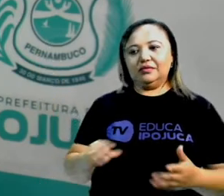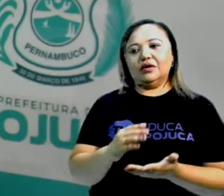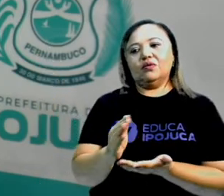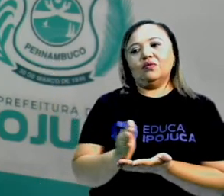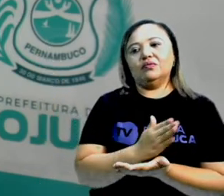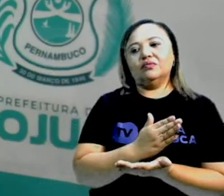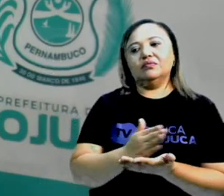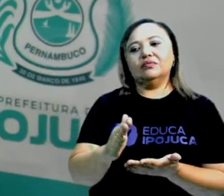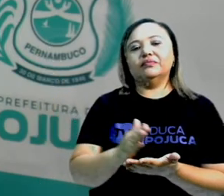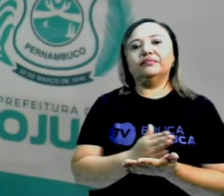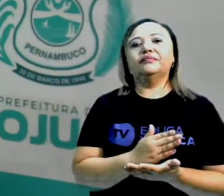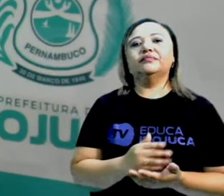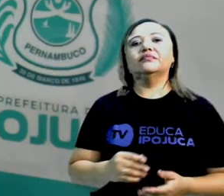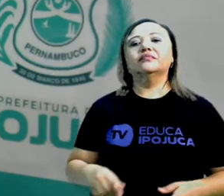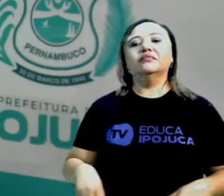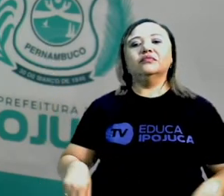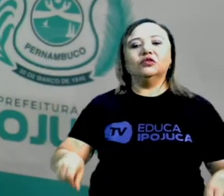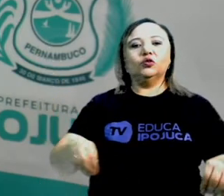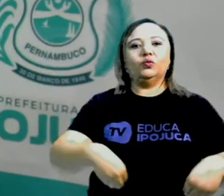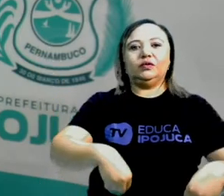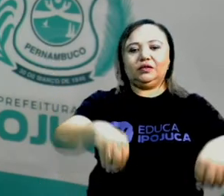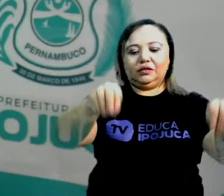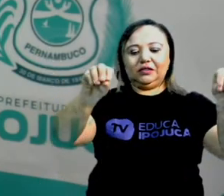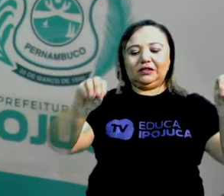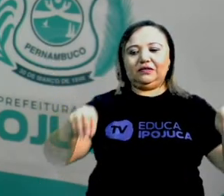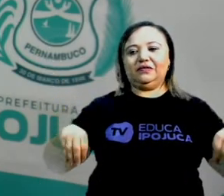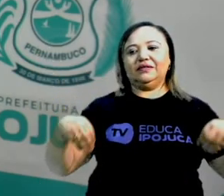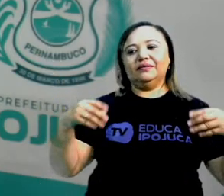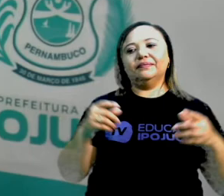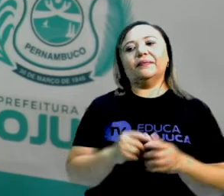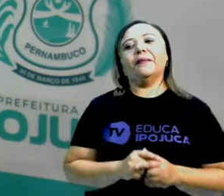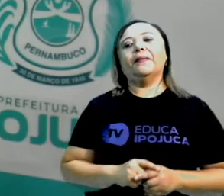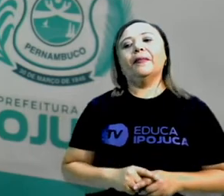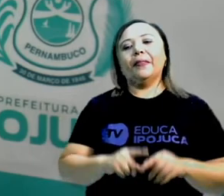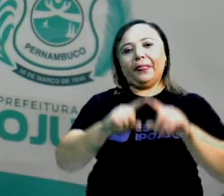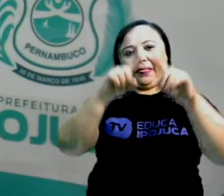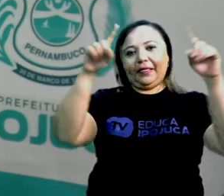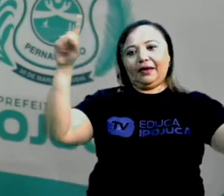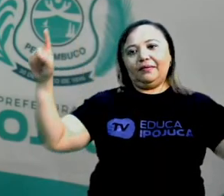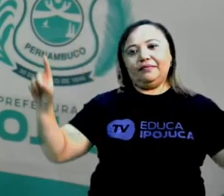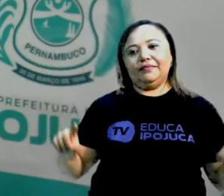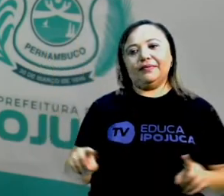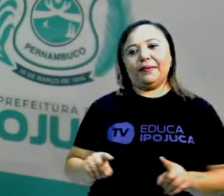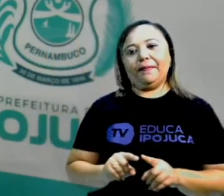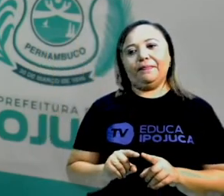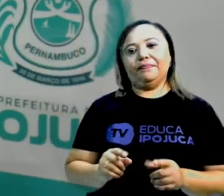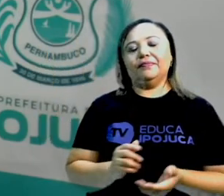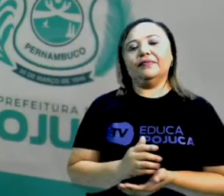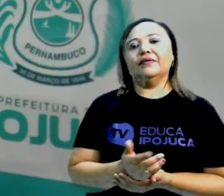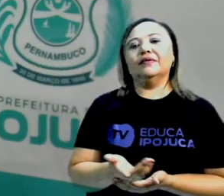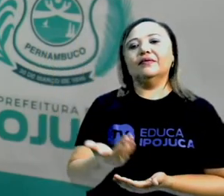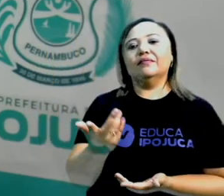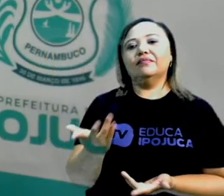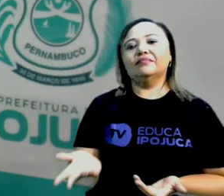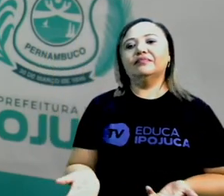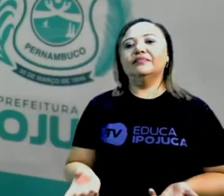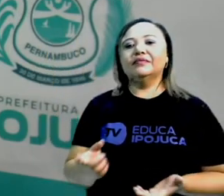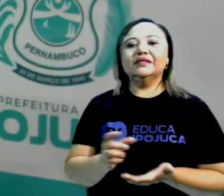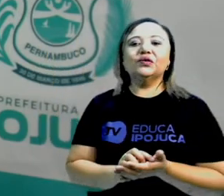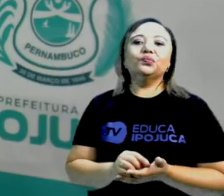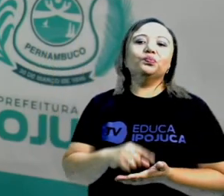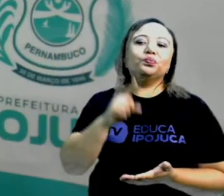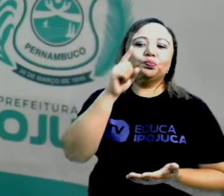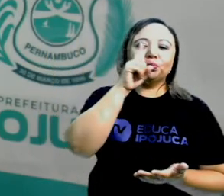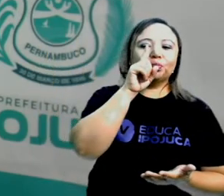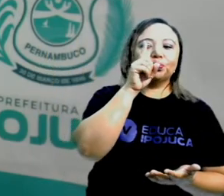circular. O lençol da cama é retangular, assim. E aqui também, quando a gente